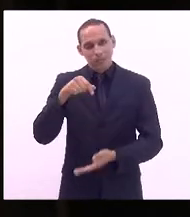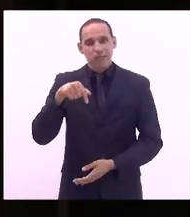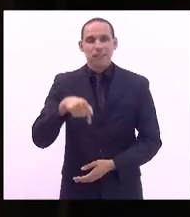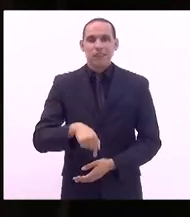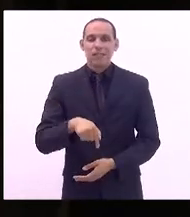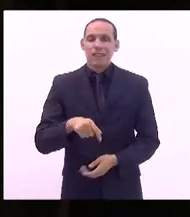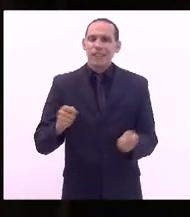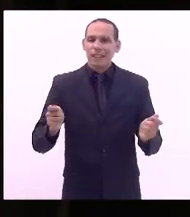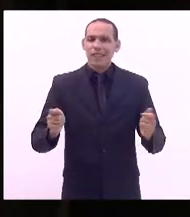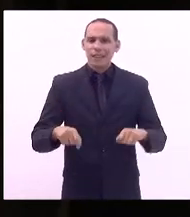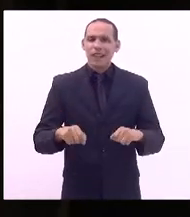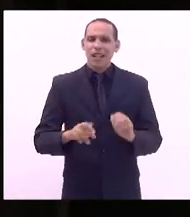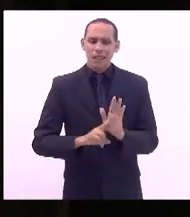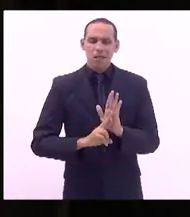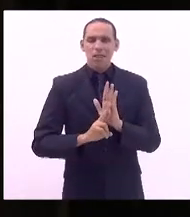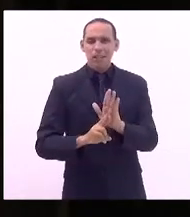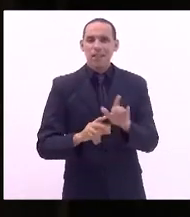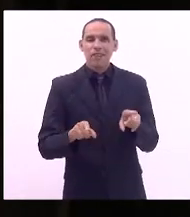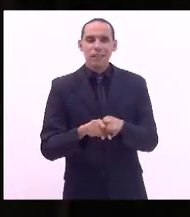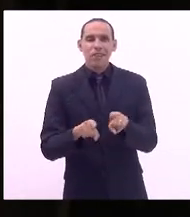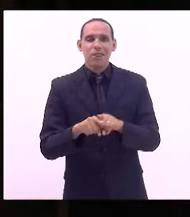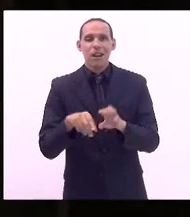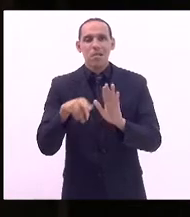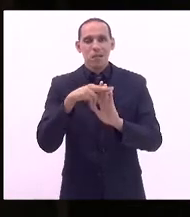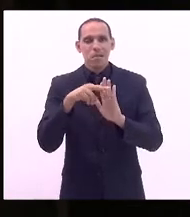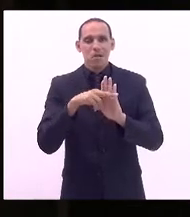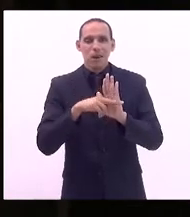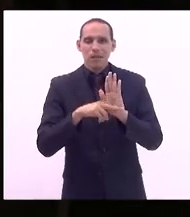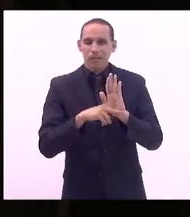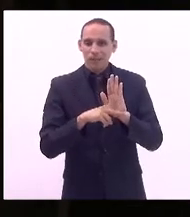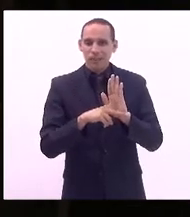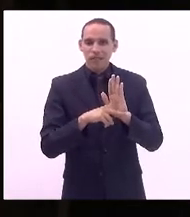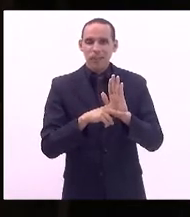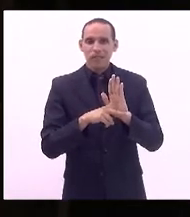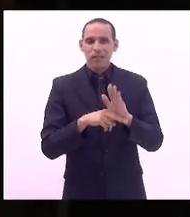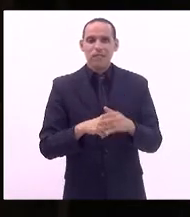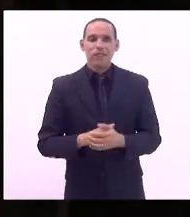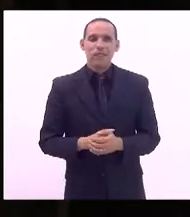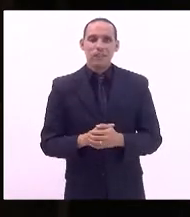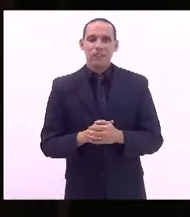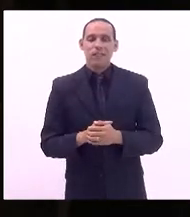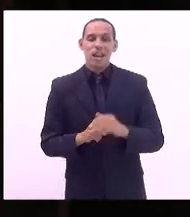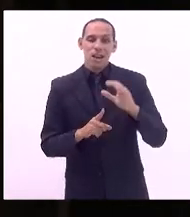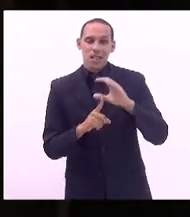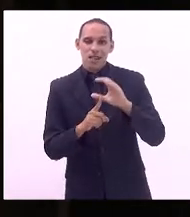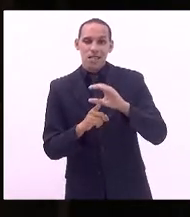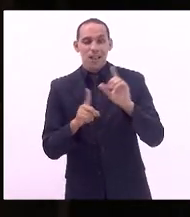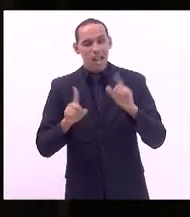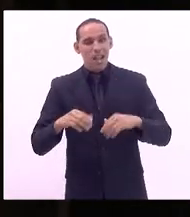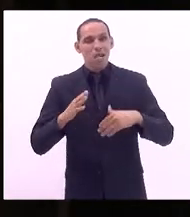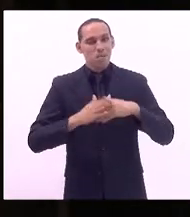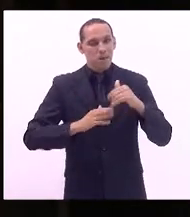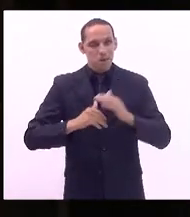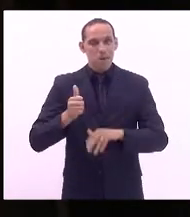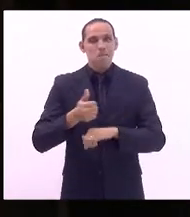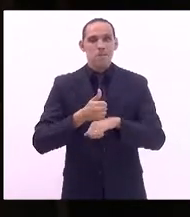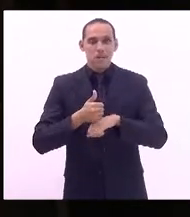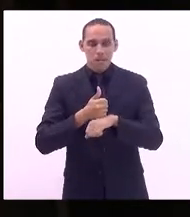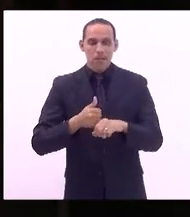podemos falar representando o mesmo a regulamentação e de aperta pela minha como profissão